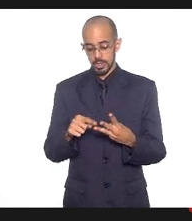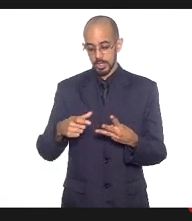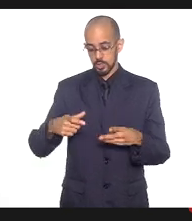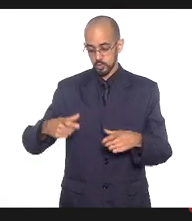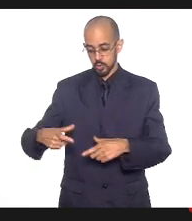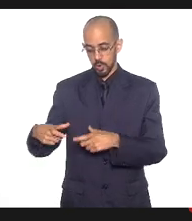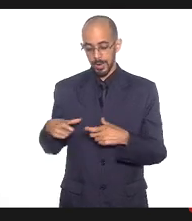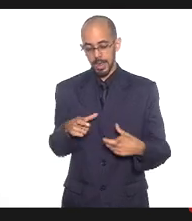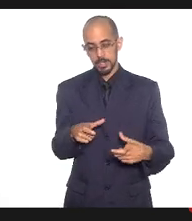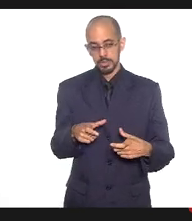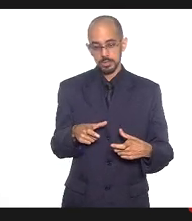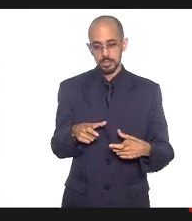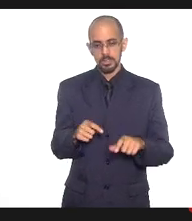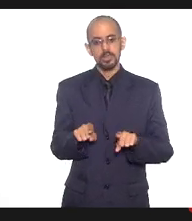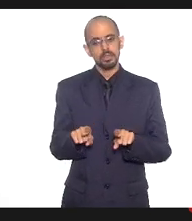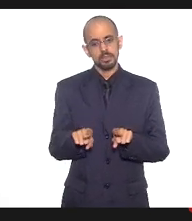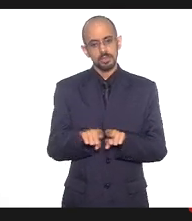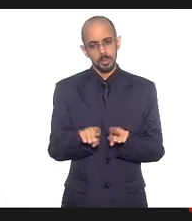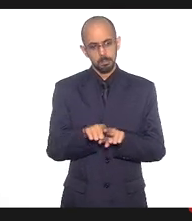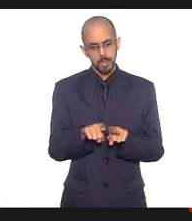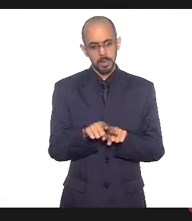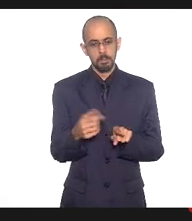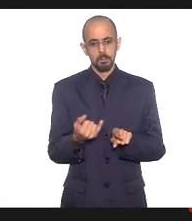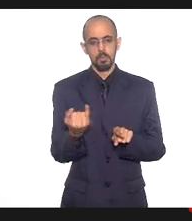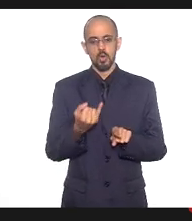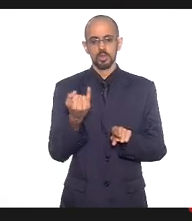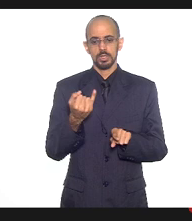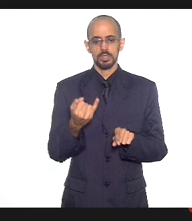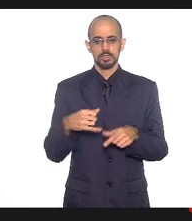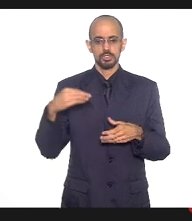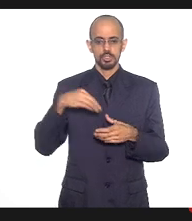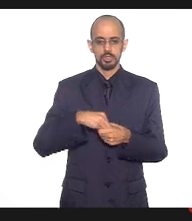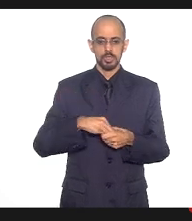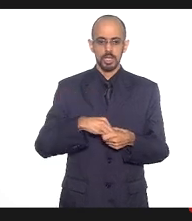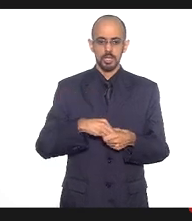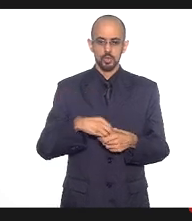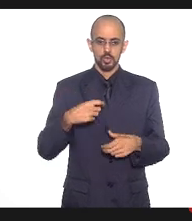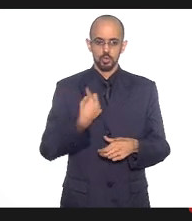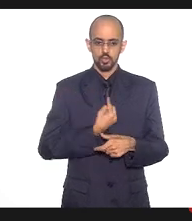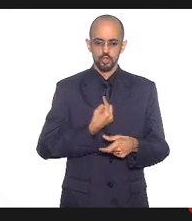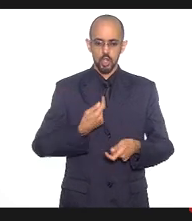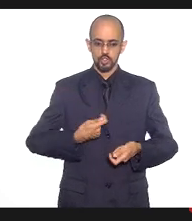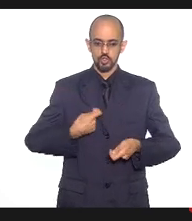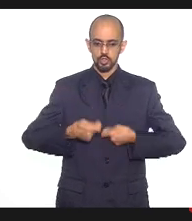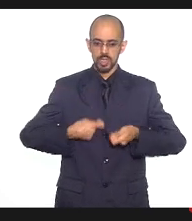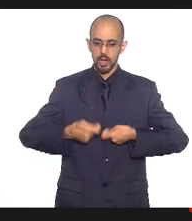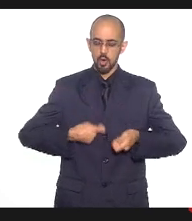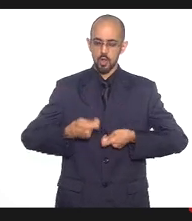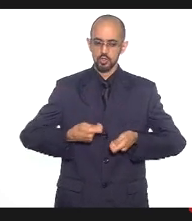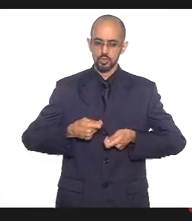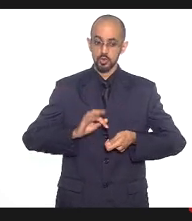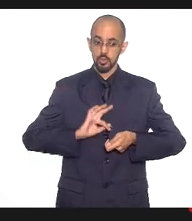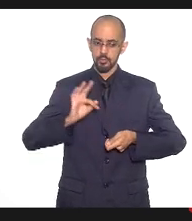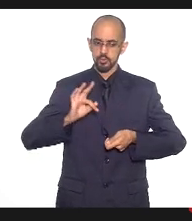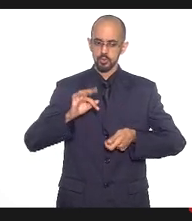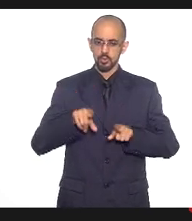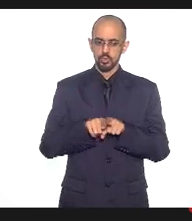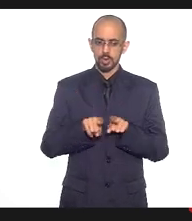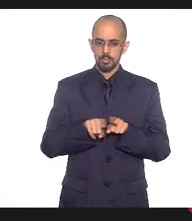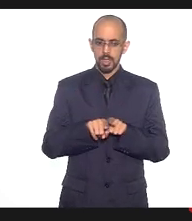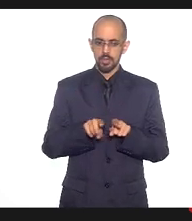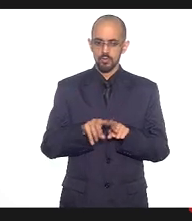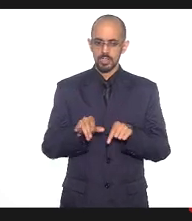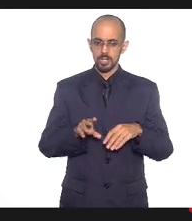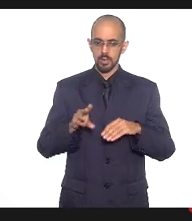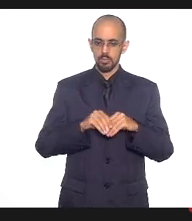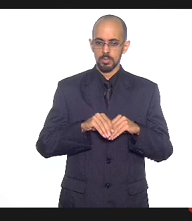ganhando uma relevância dentro do portfólio que a gente espera que muito em breve vai ser acrescida também, né, do campo